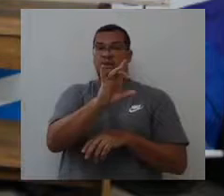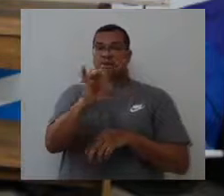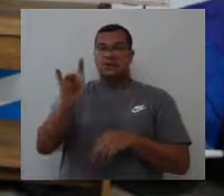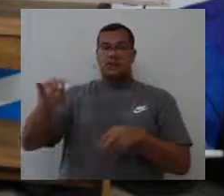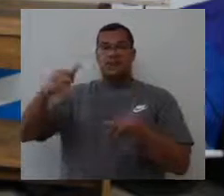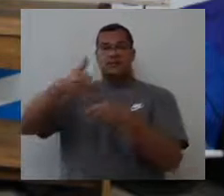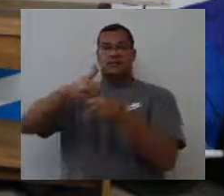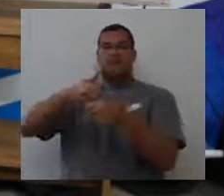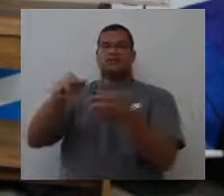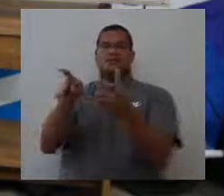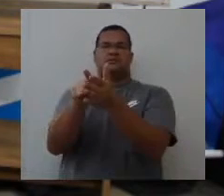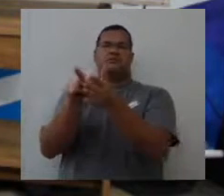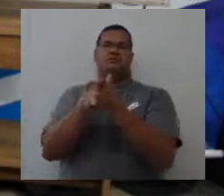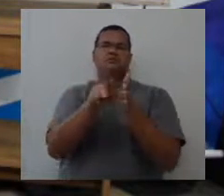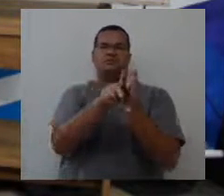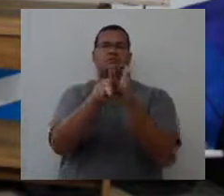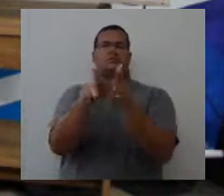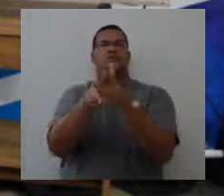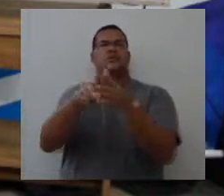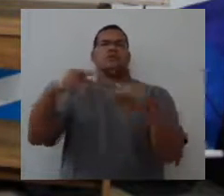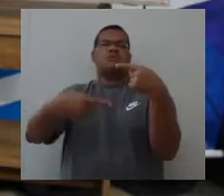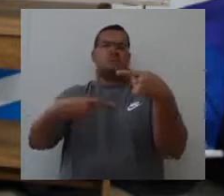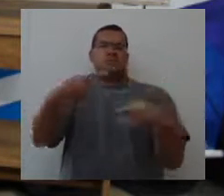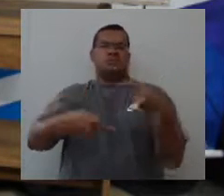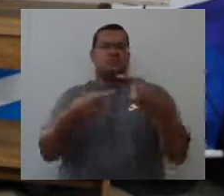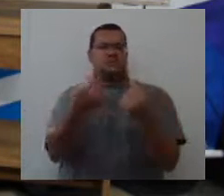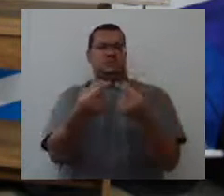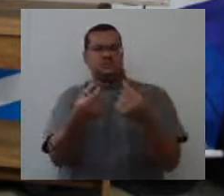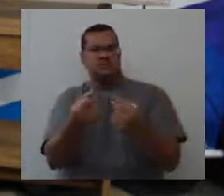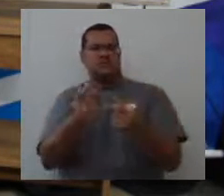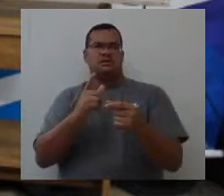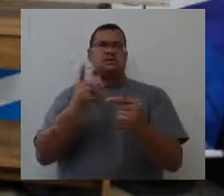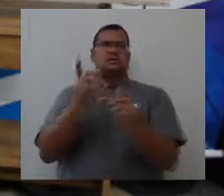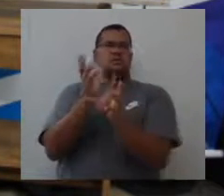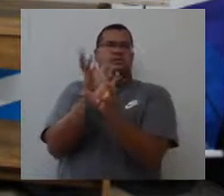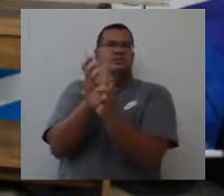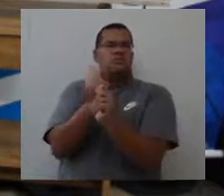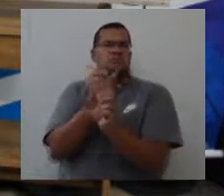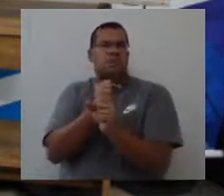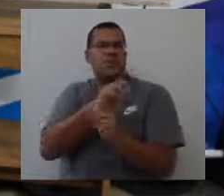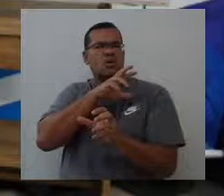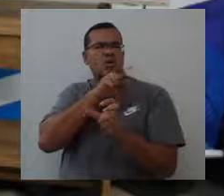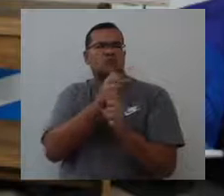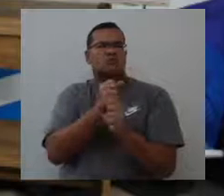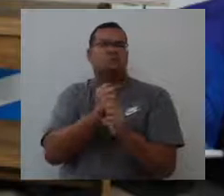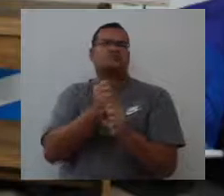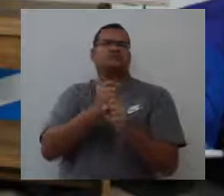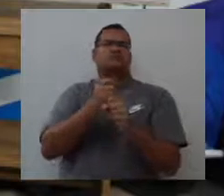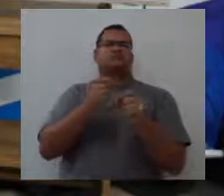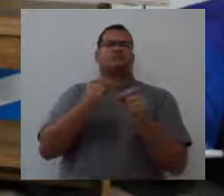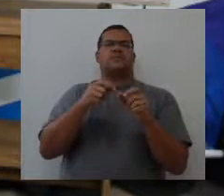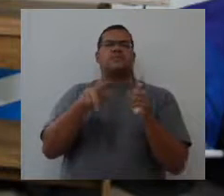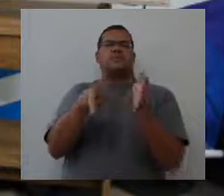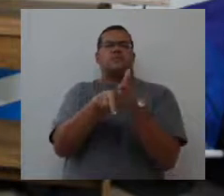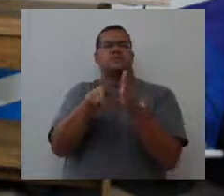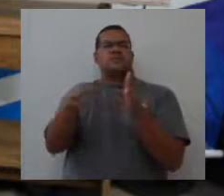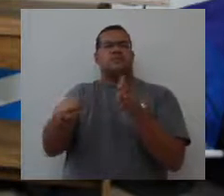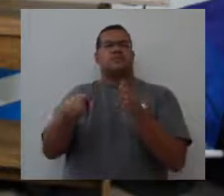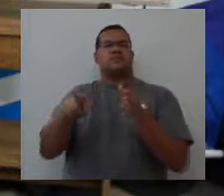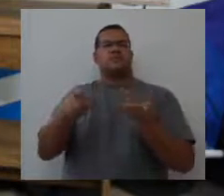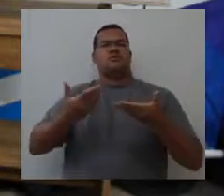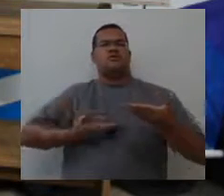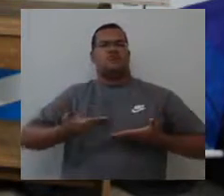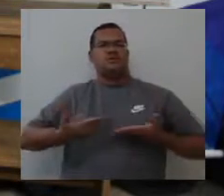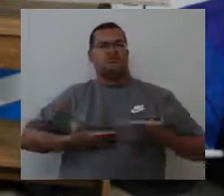sua própria política de preços, sobre as quais incidem impostos, custos operacionais e a própria mão de obra. Vê bem,